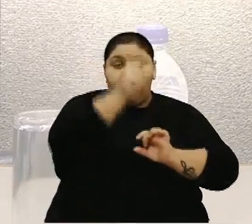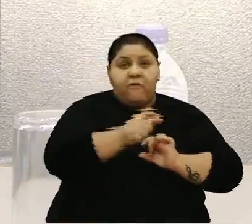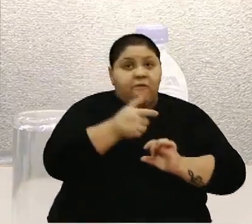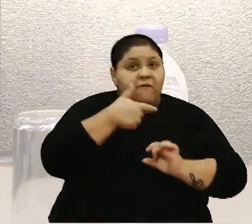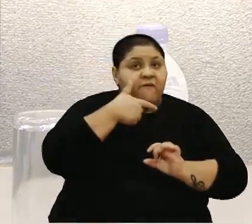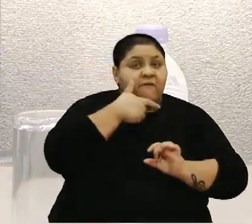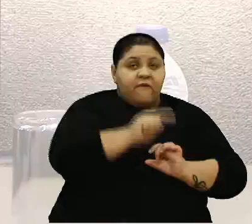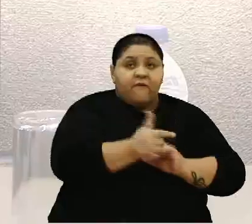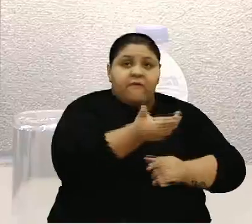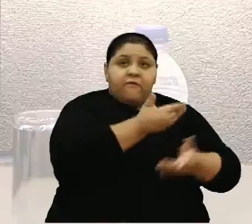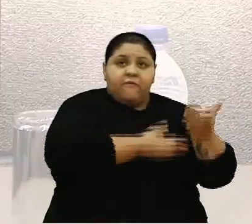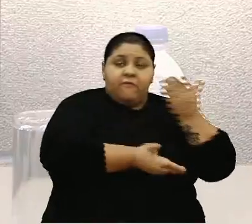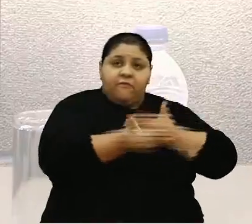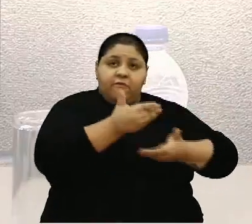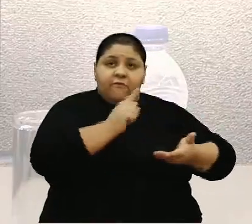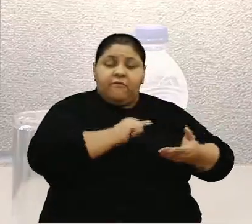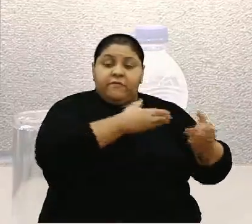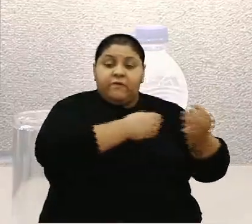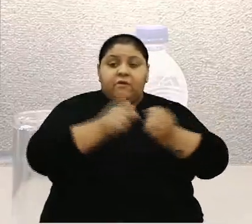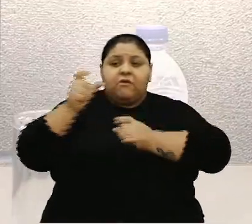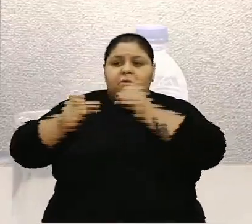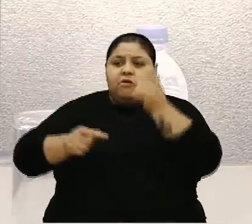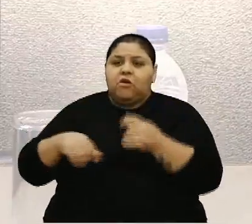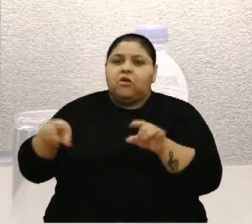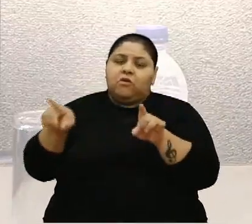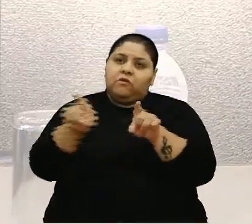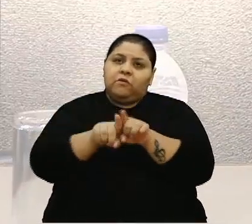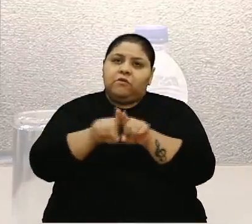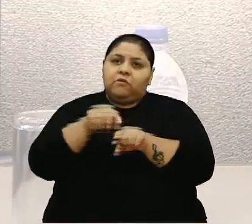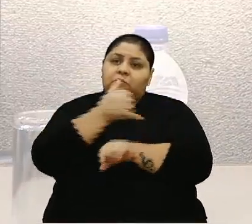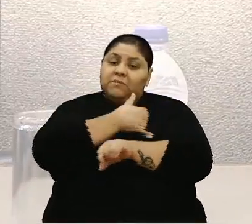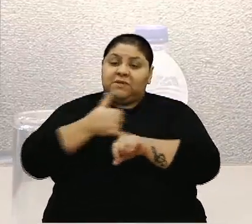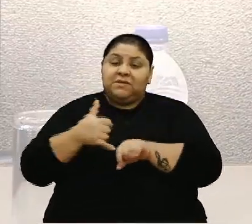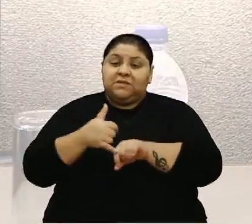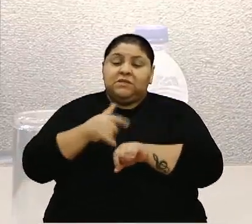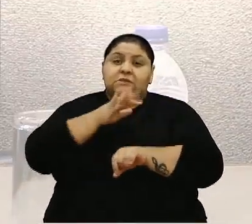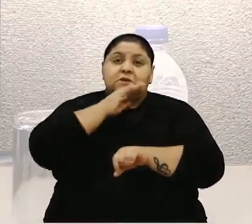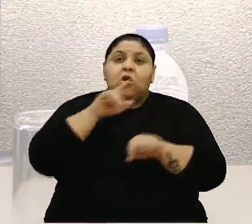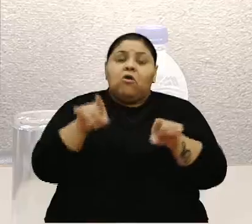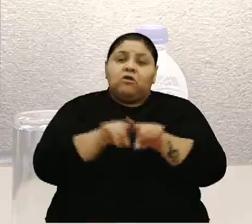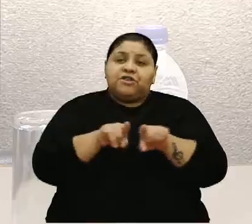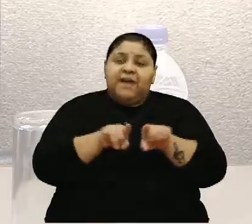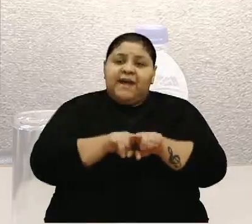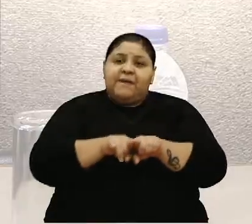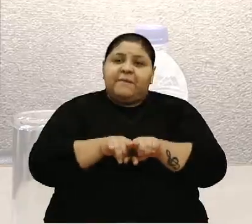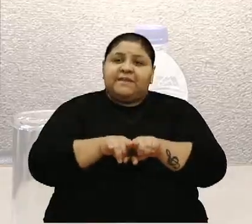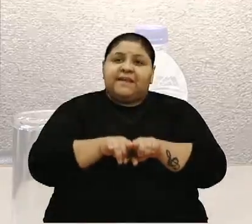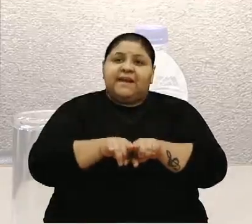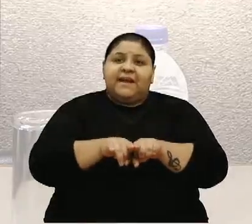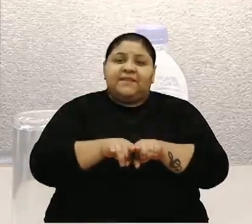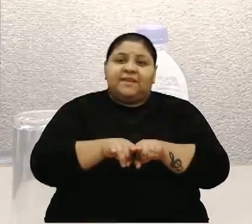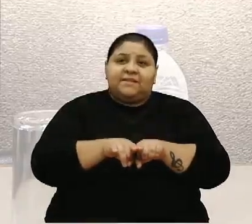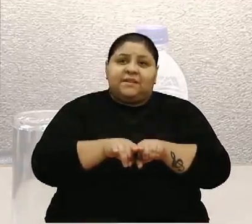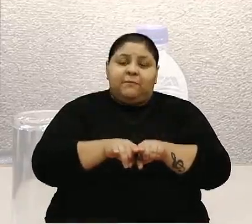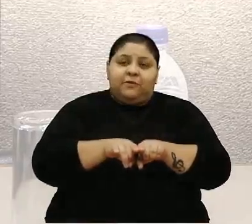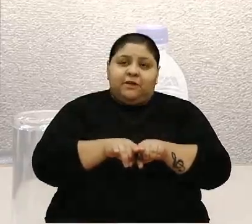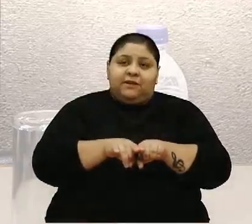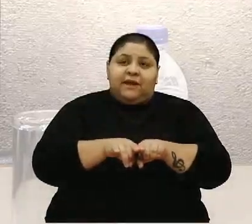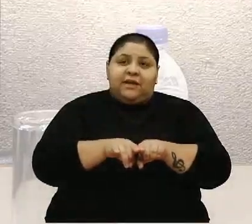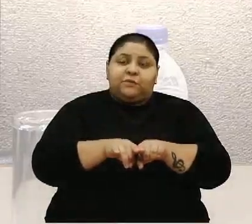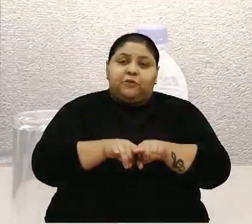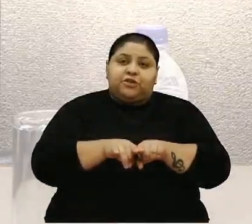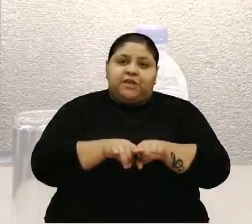consegue ser atendida porque tem muita gente e a pessoa está passando mal. Se o pai pega um